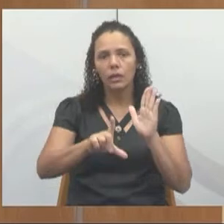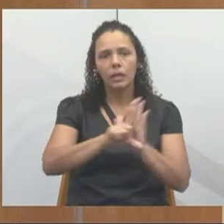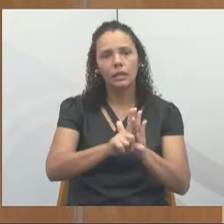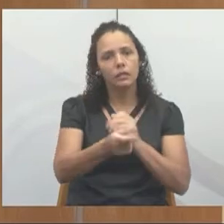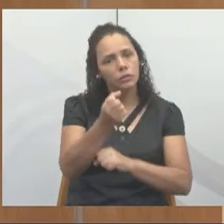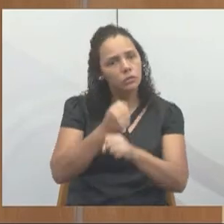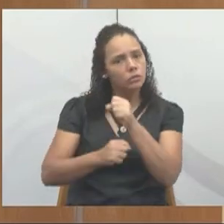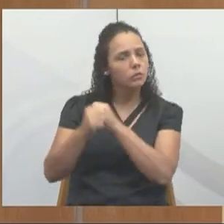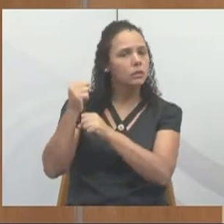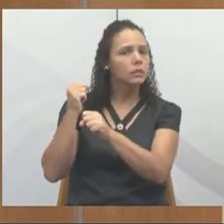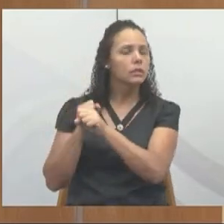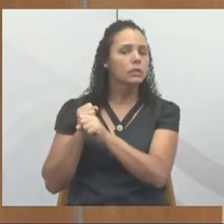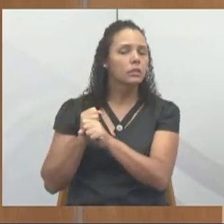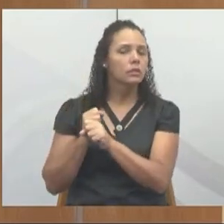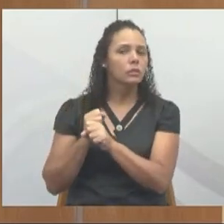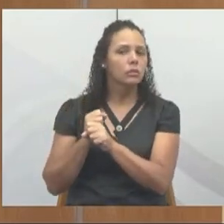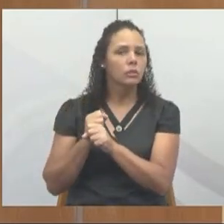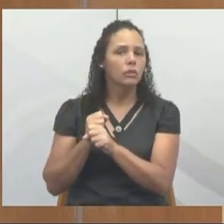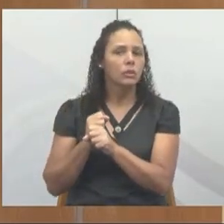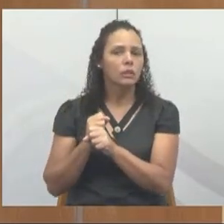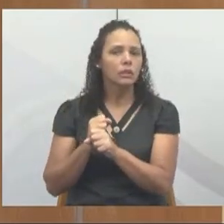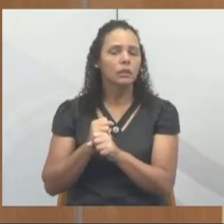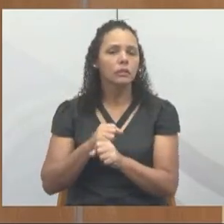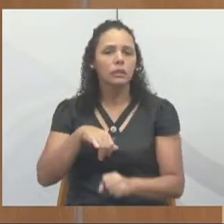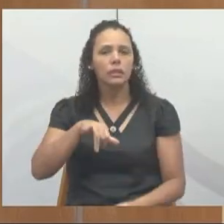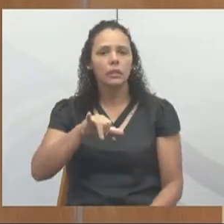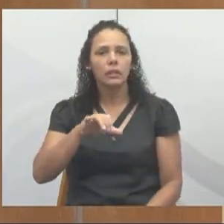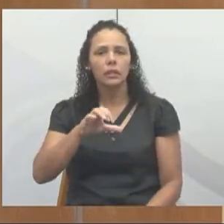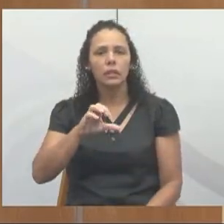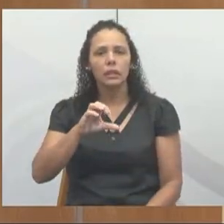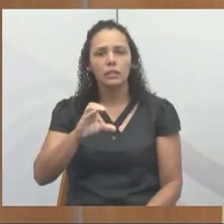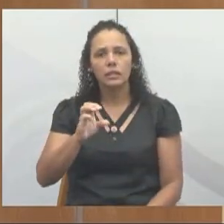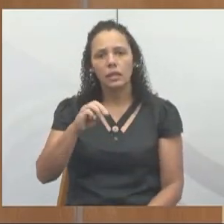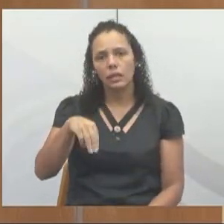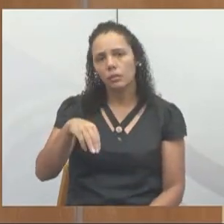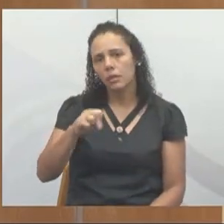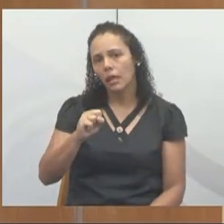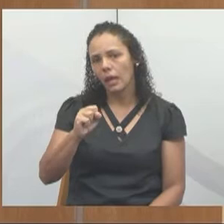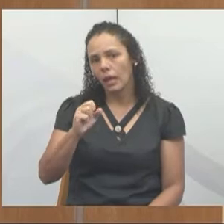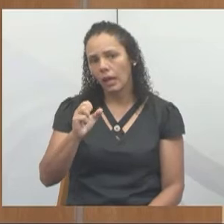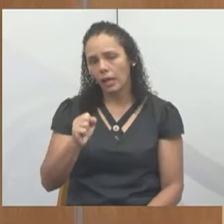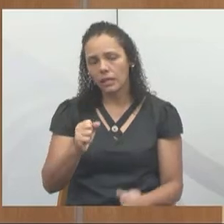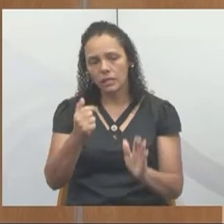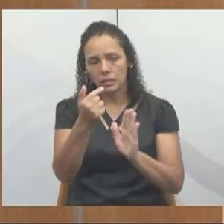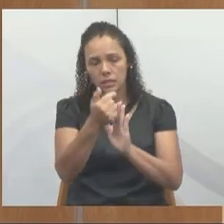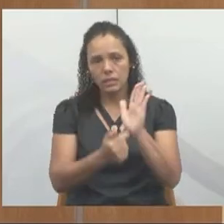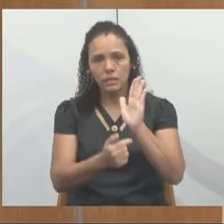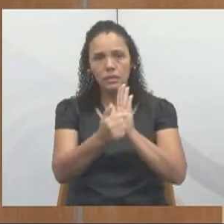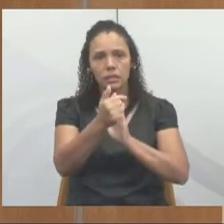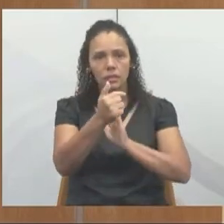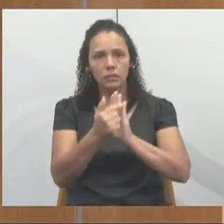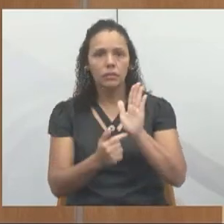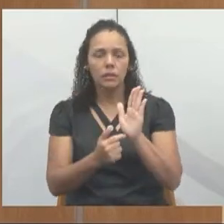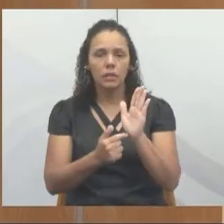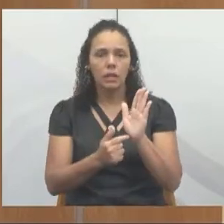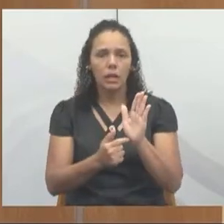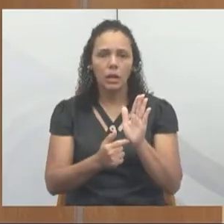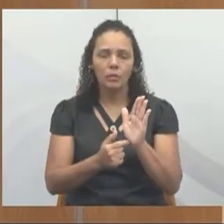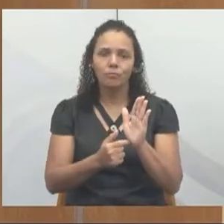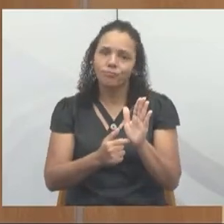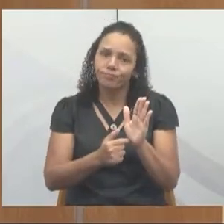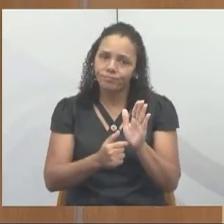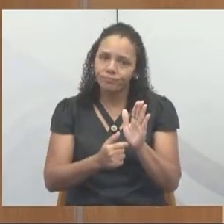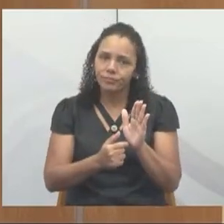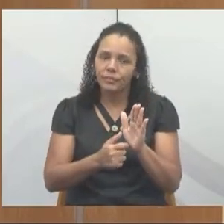ano anterior de isenção de ICMS para derivados do petróleo trouxe um impacto muito